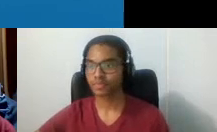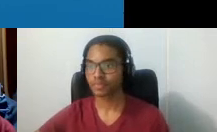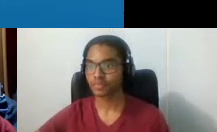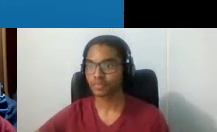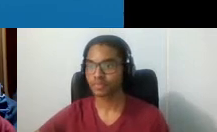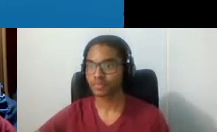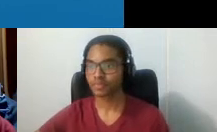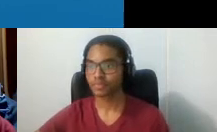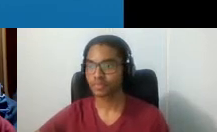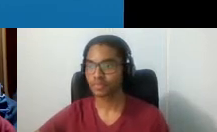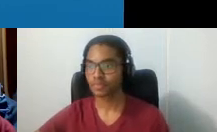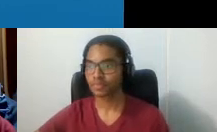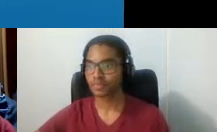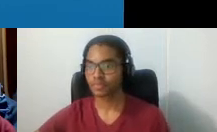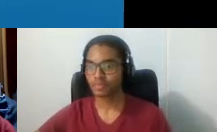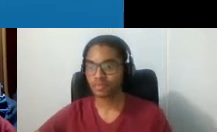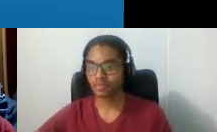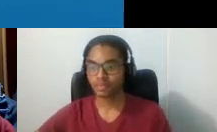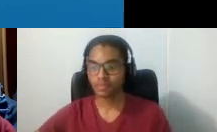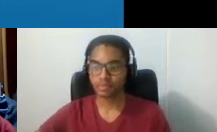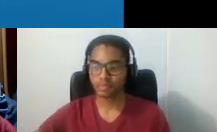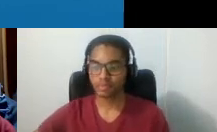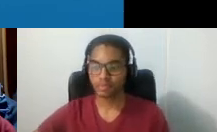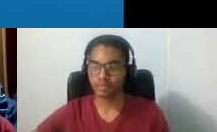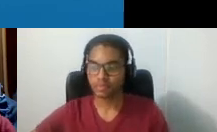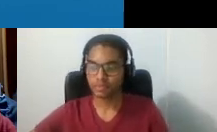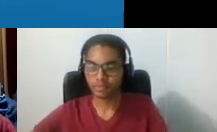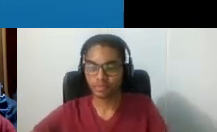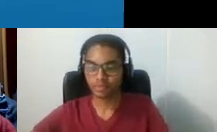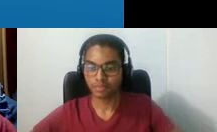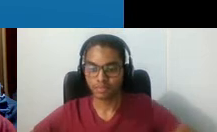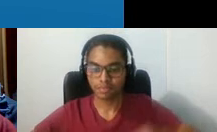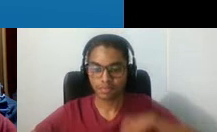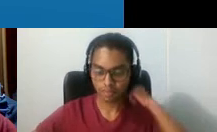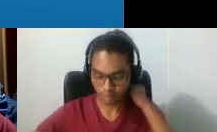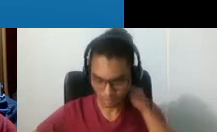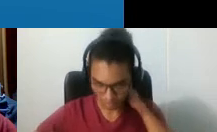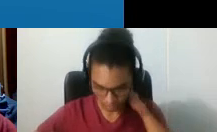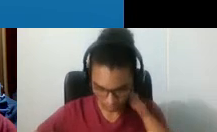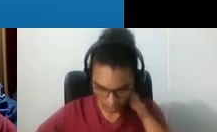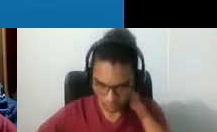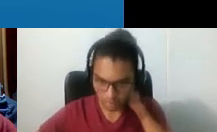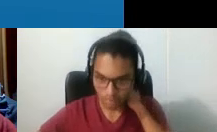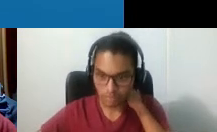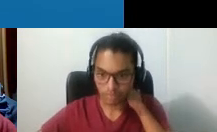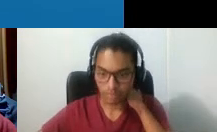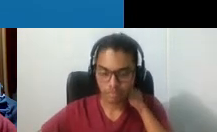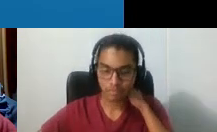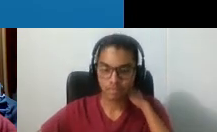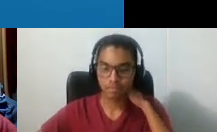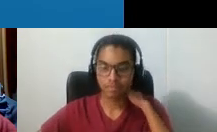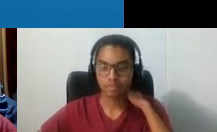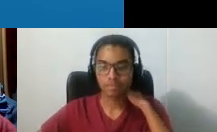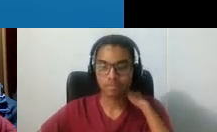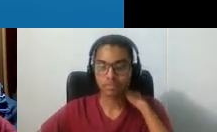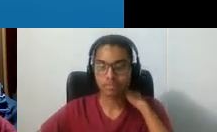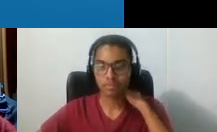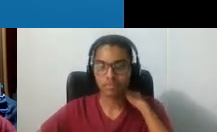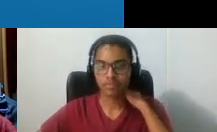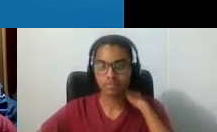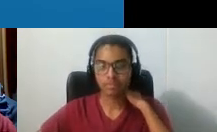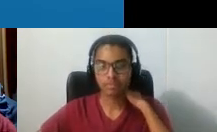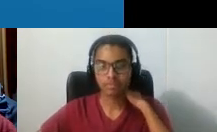ver um ensaio. O primeiro ensaio que a gente vai ver na disciplina de ensaios mecânicos vai ser um ensaio de